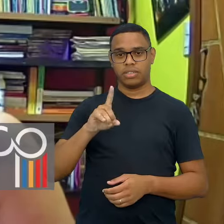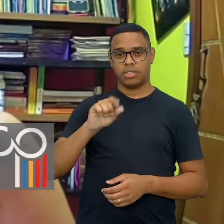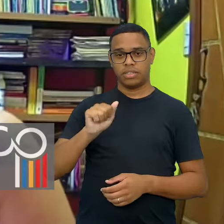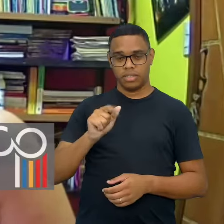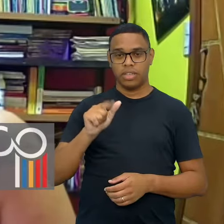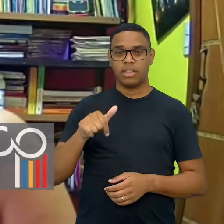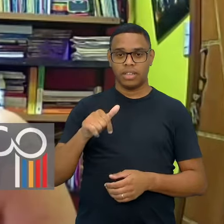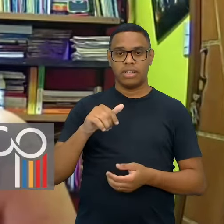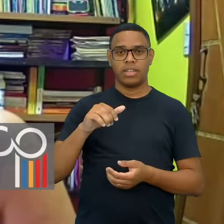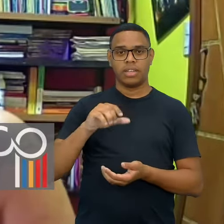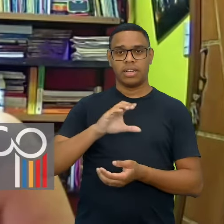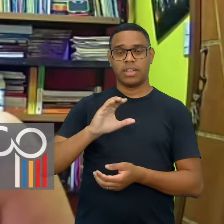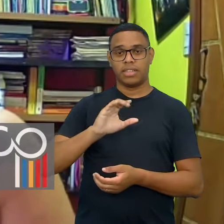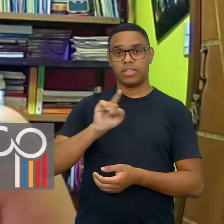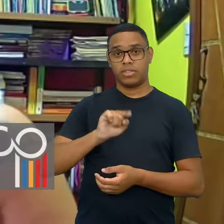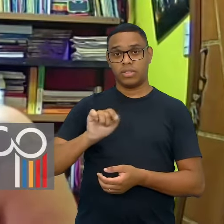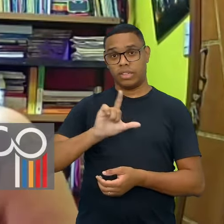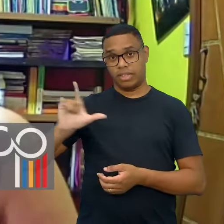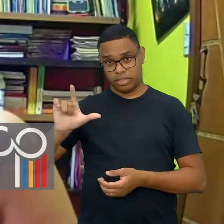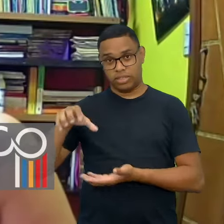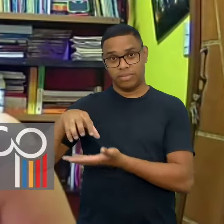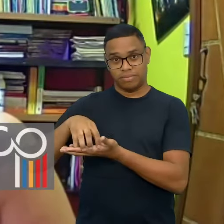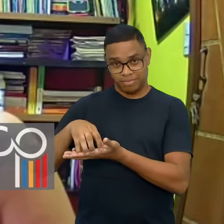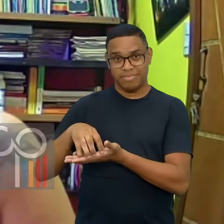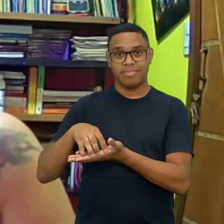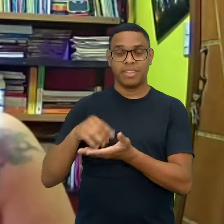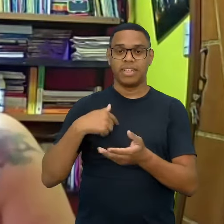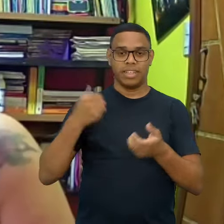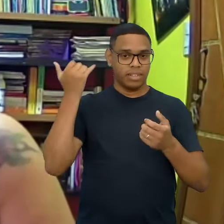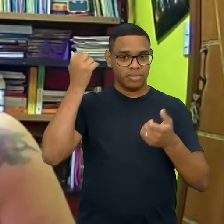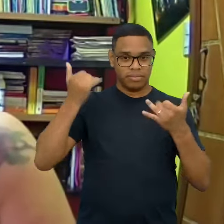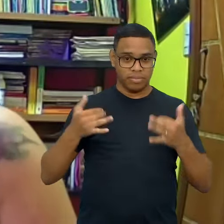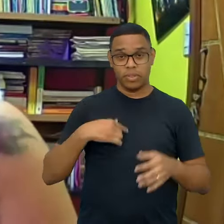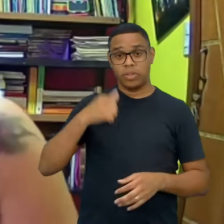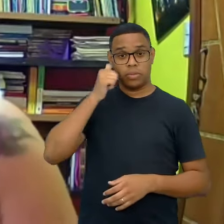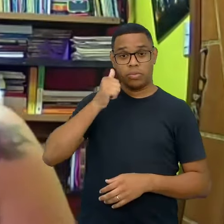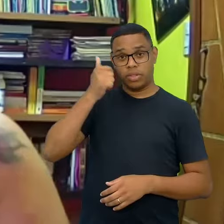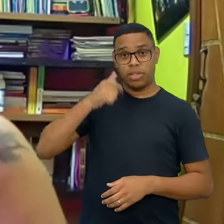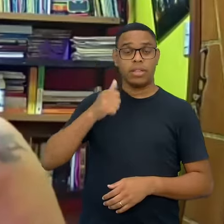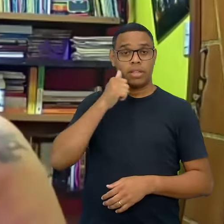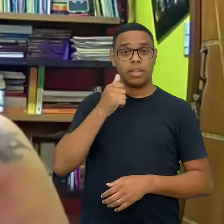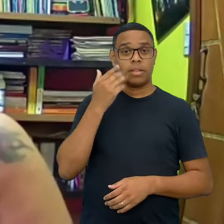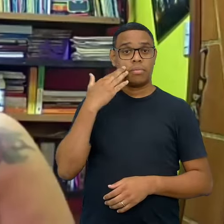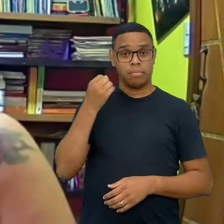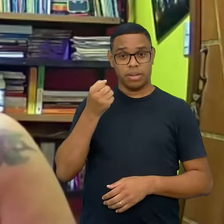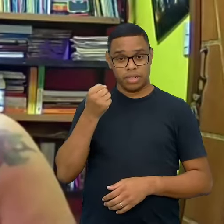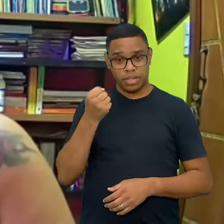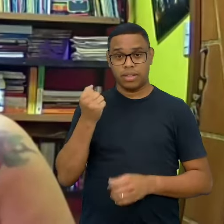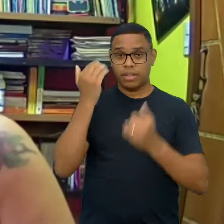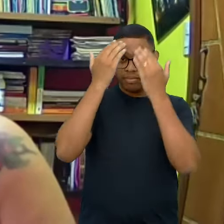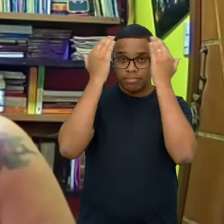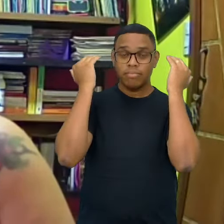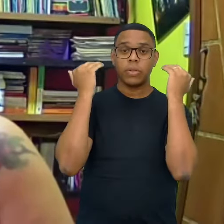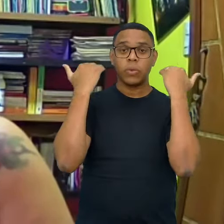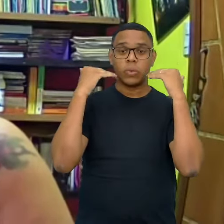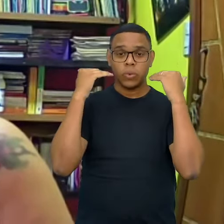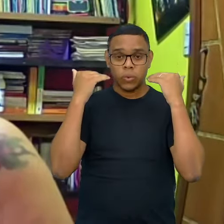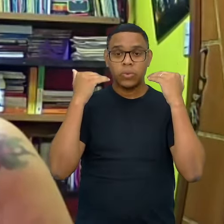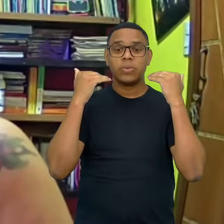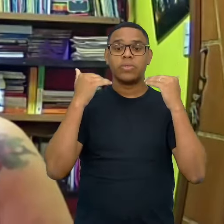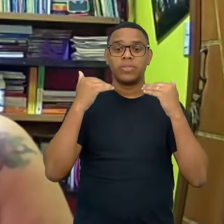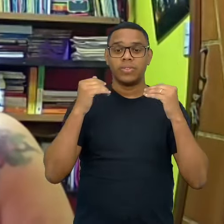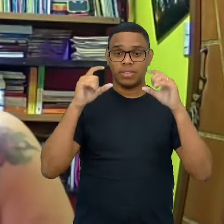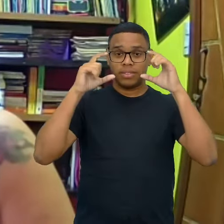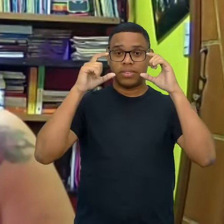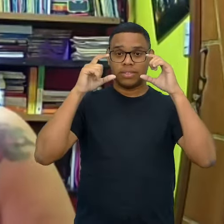da Campinas Leste. Farei uma breve descrição sobre mim. Eu sou uma mulher, sou branca, tenho cabelos curtos com algumas